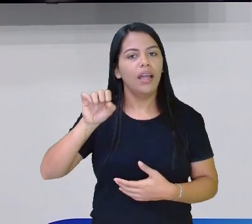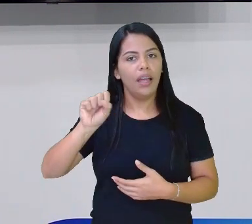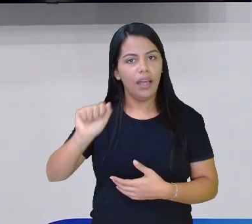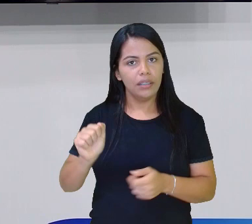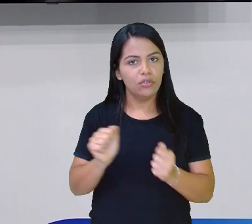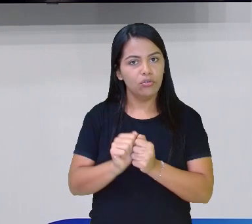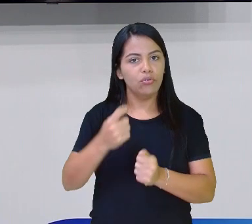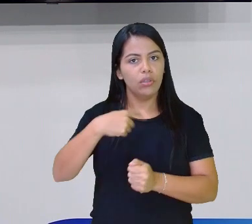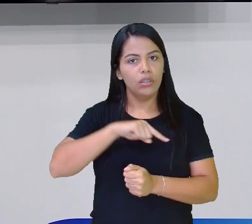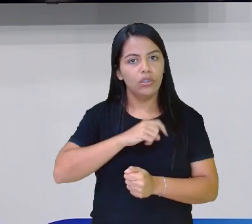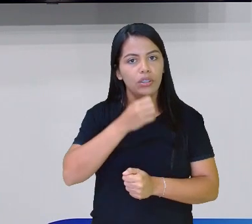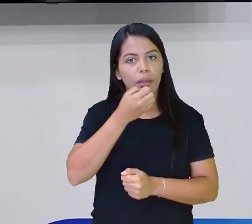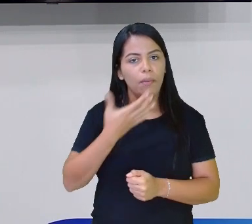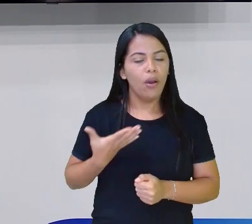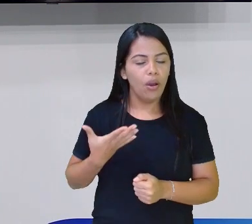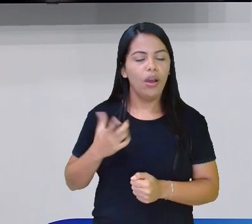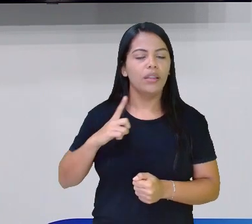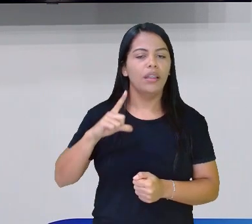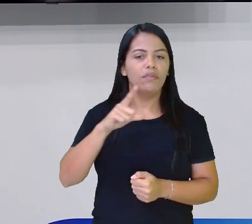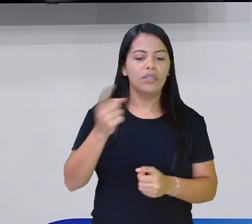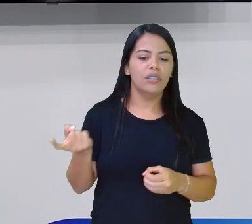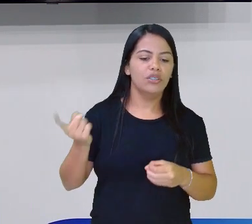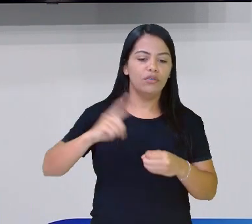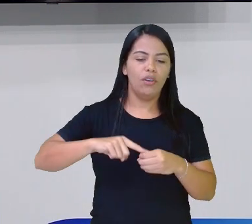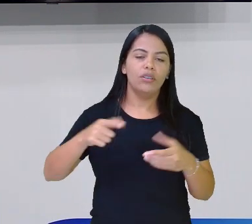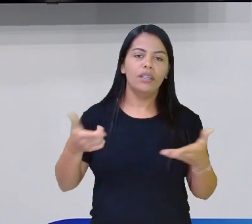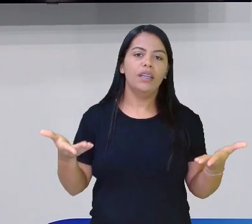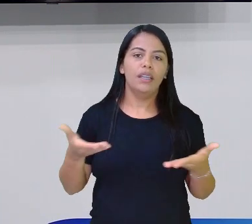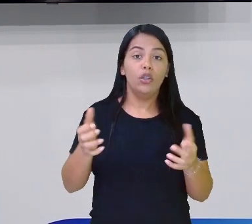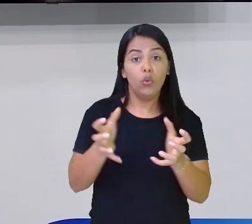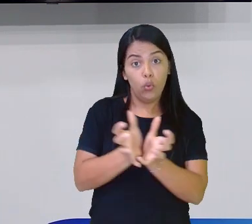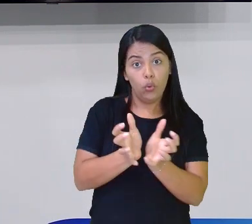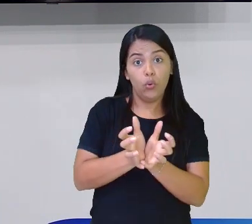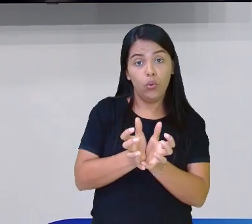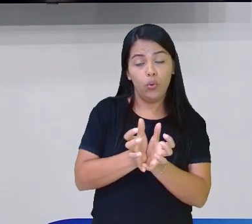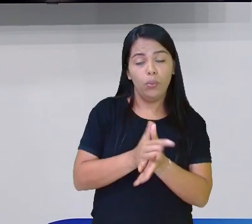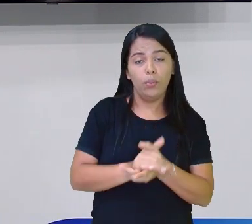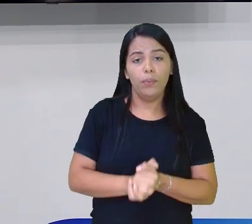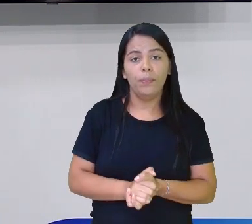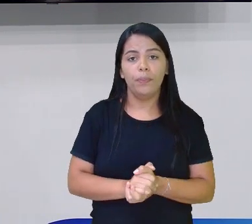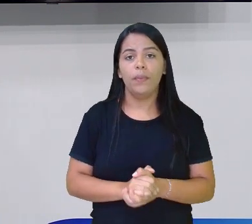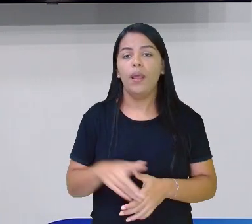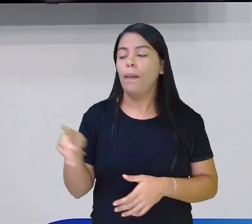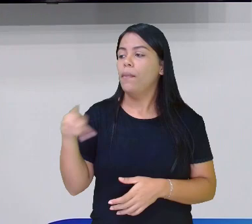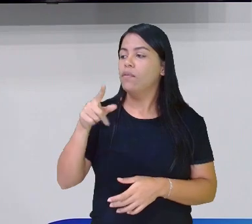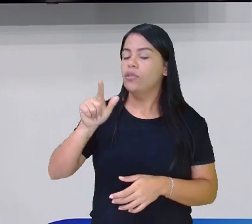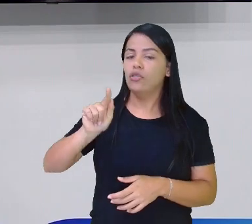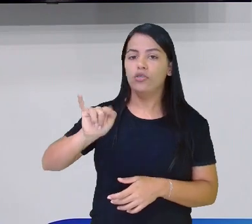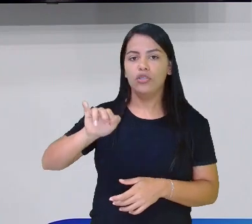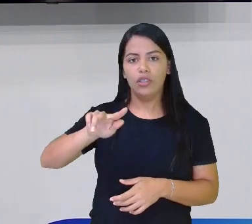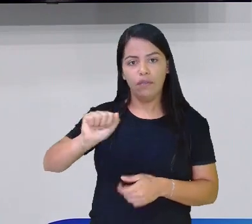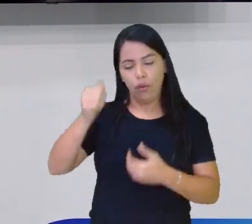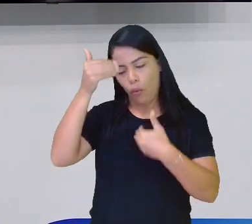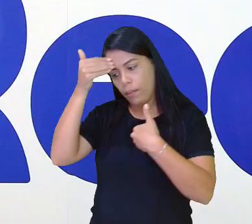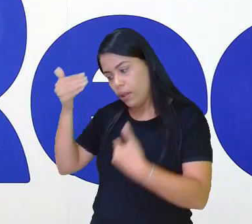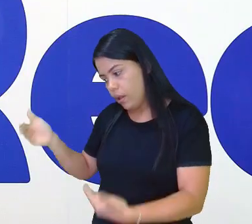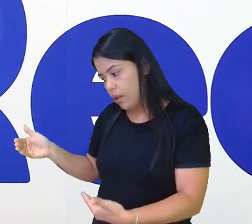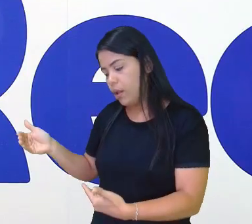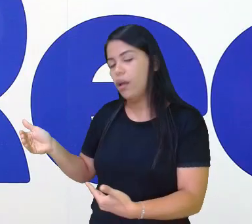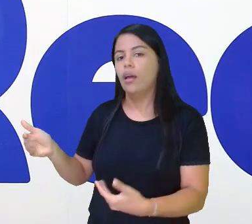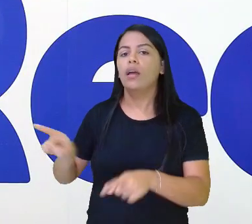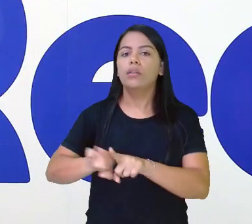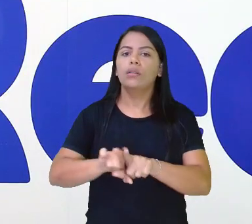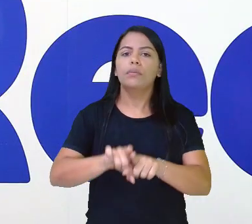está aqui conosco, muito bom, querida, ter você de volta aqui na nossa equipe, no nosso time. Professor Givanilson, obrigada. Por nada,